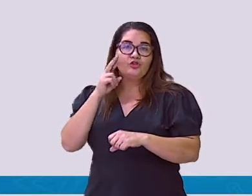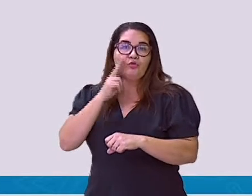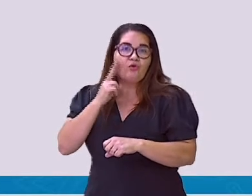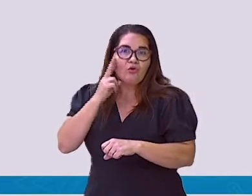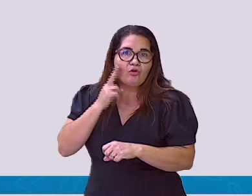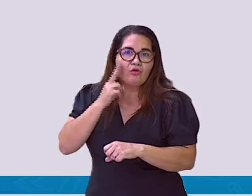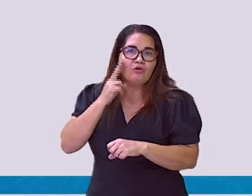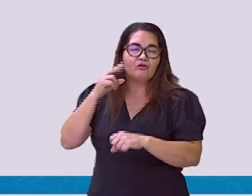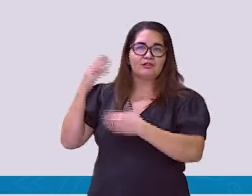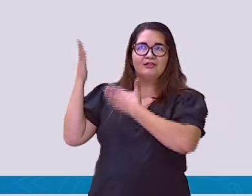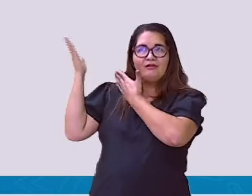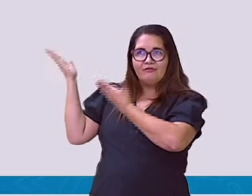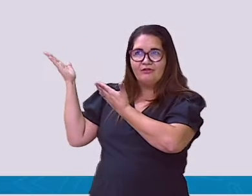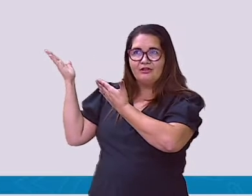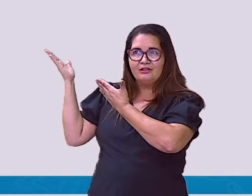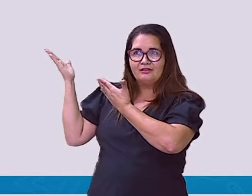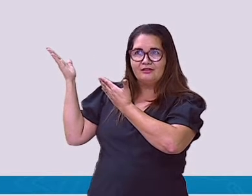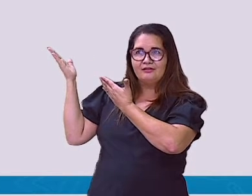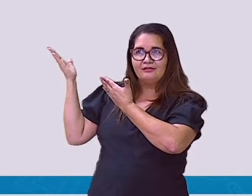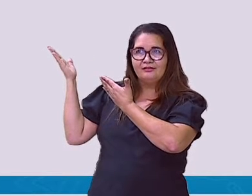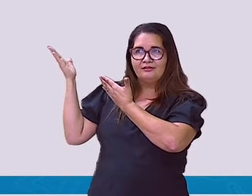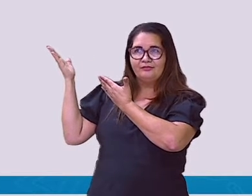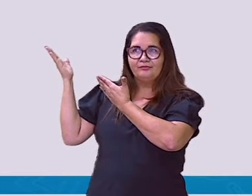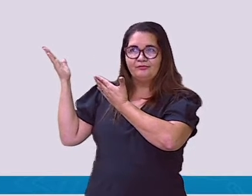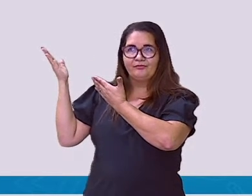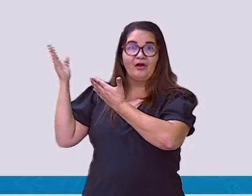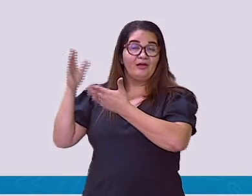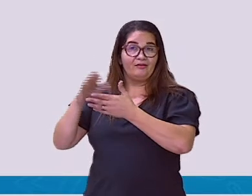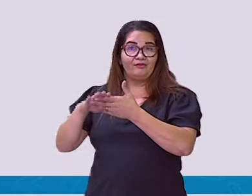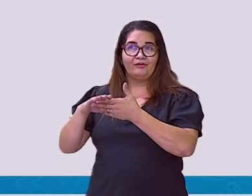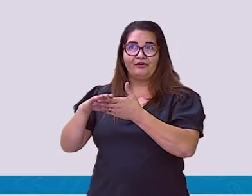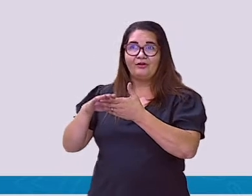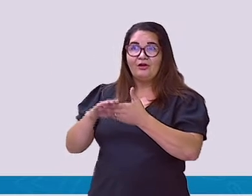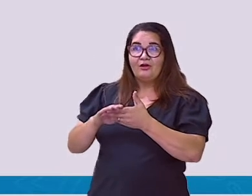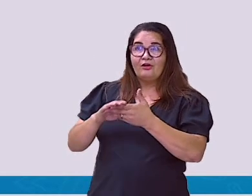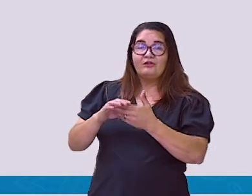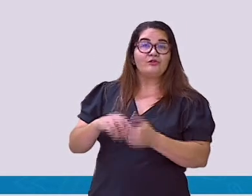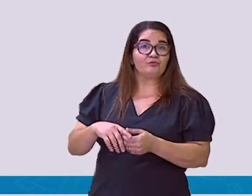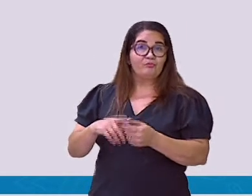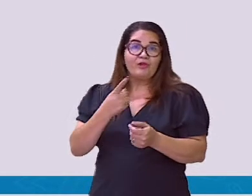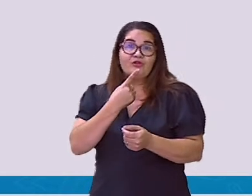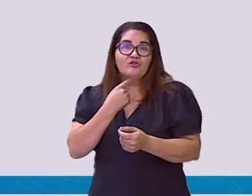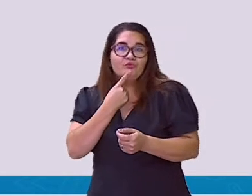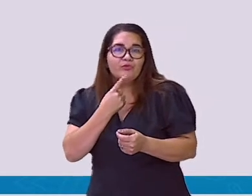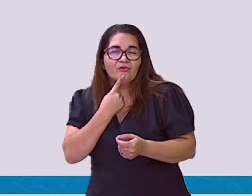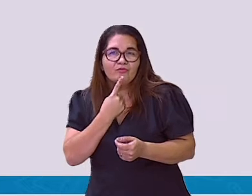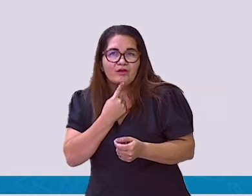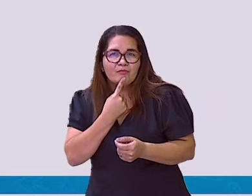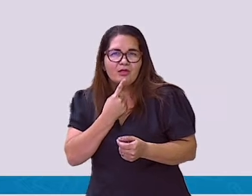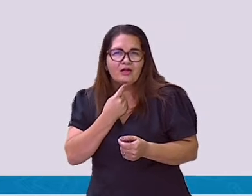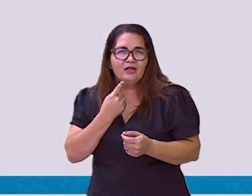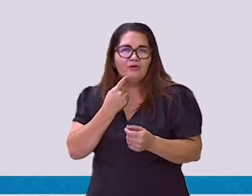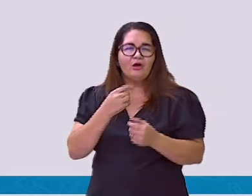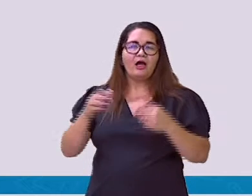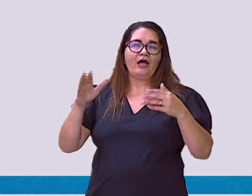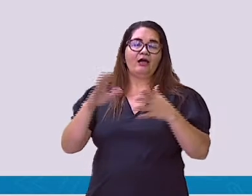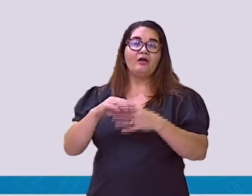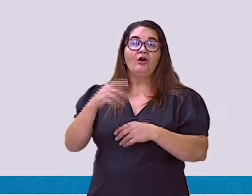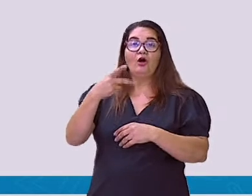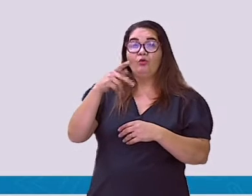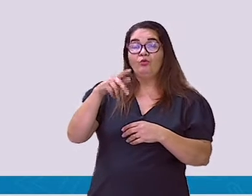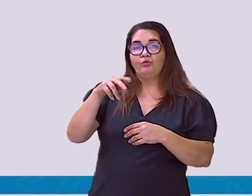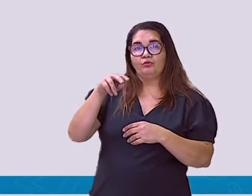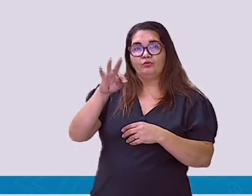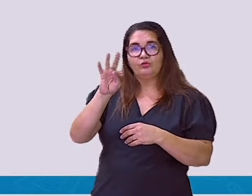E, maravilha, né? De vermelho, zona tropical. E as